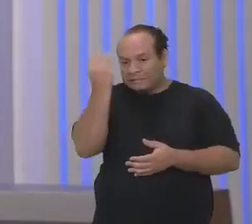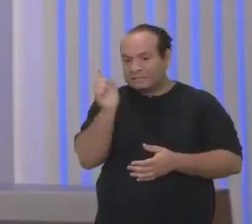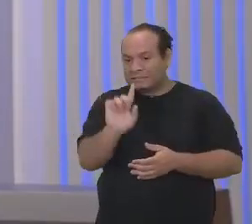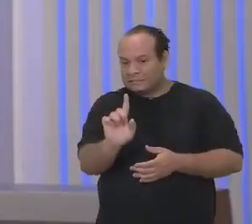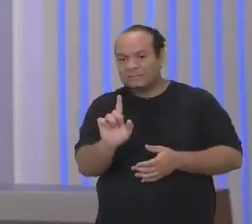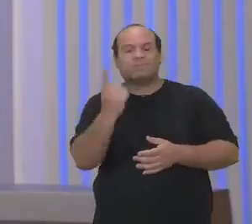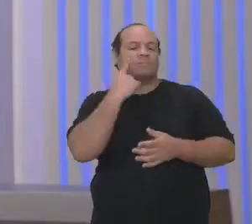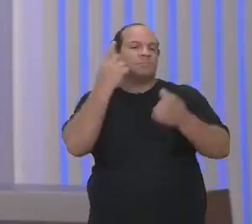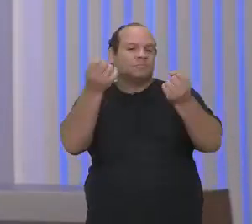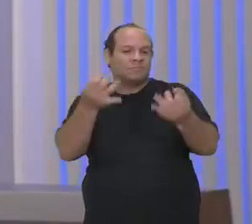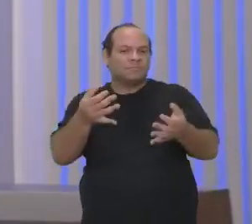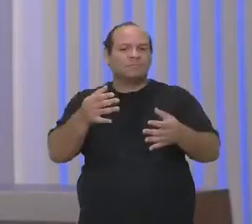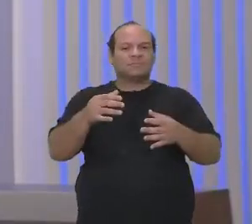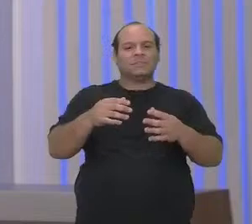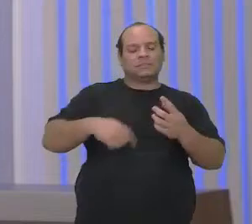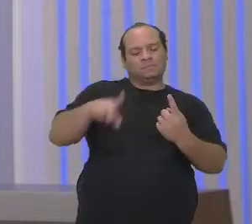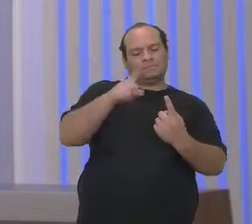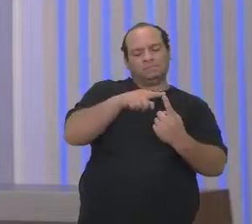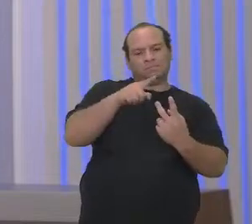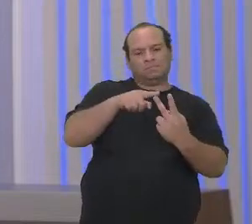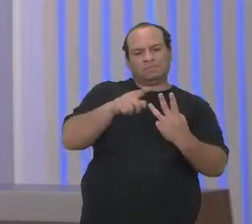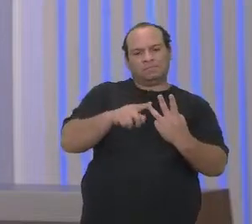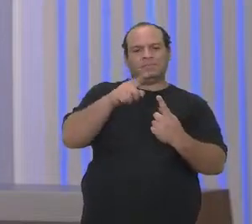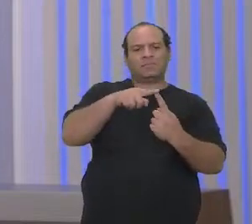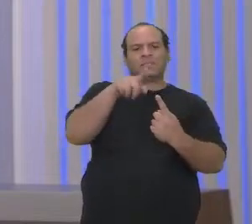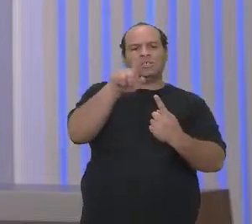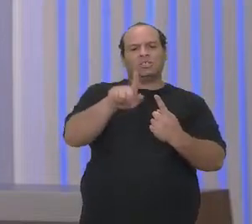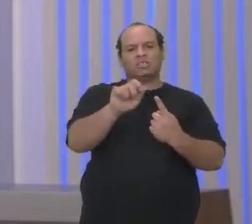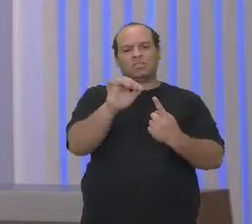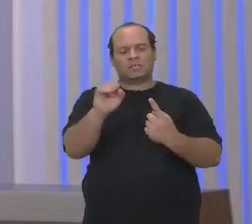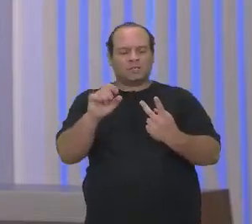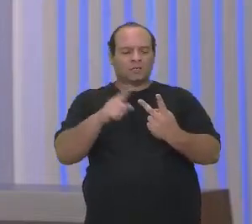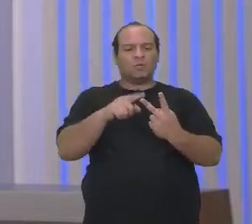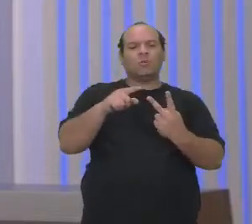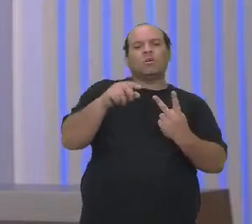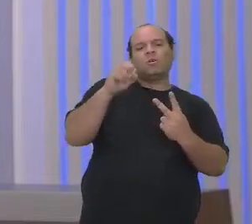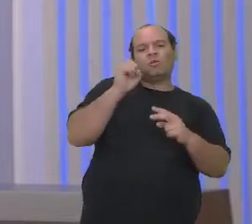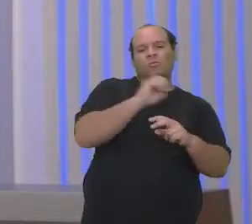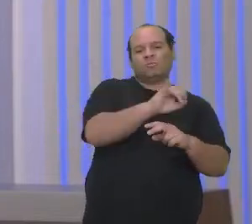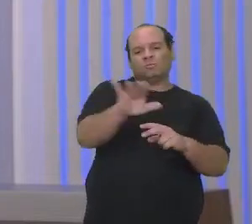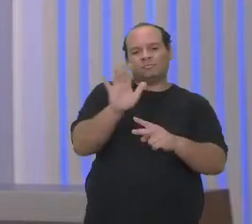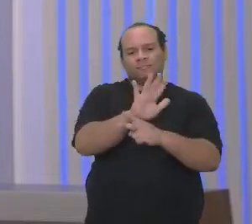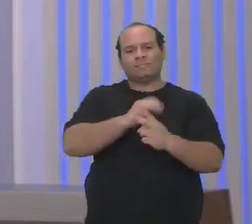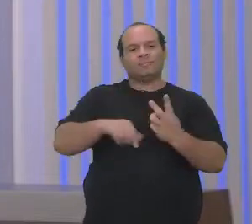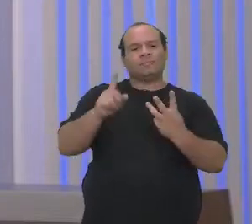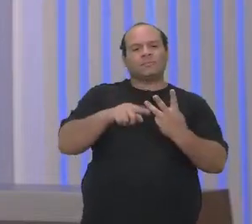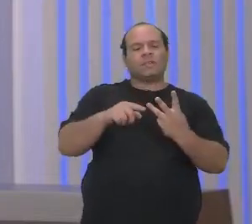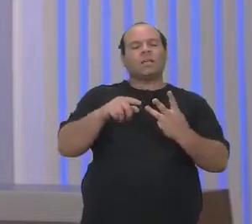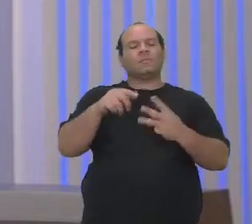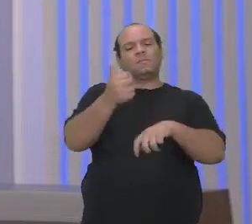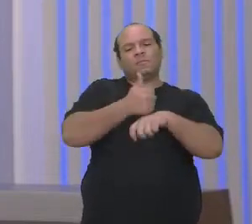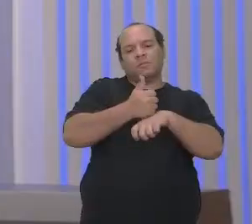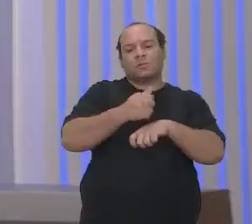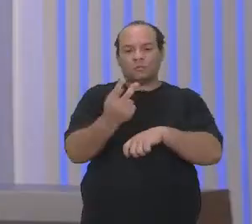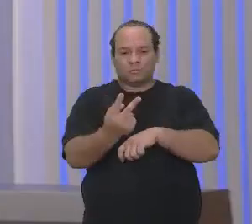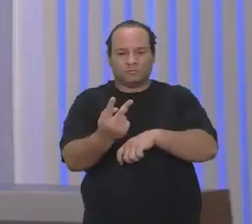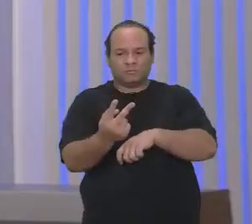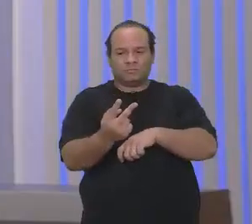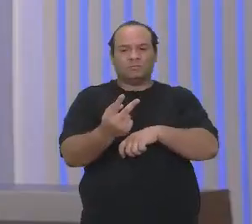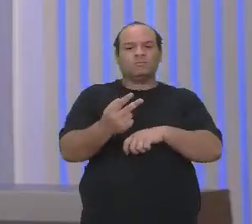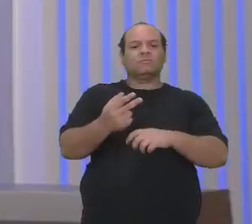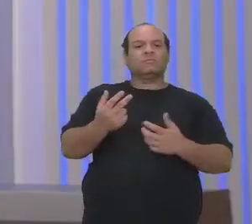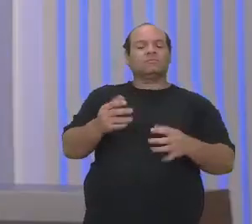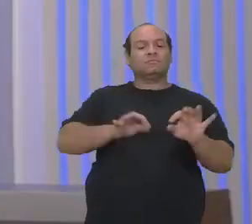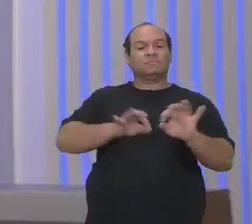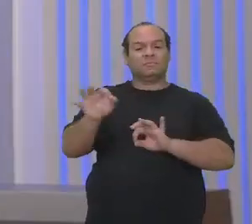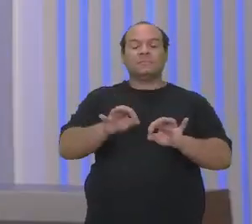né? Nós estamos em 3 canais, o de gestão, de desenvolvimento profissional 1 e profissional 2. E aí, se você estiver nos